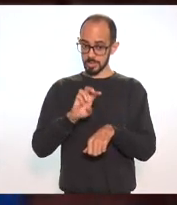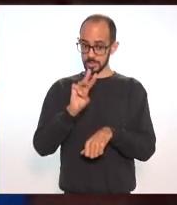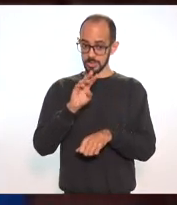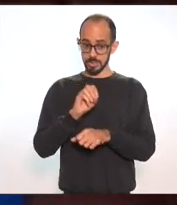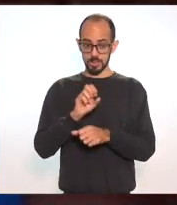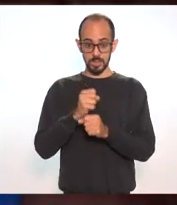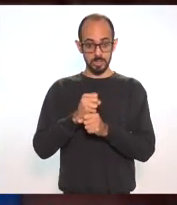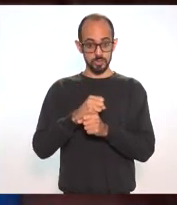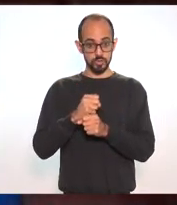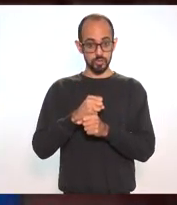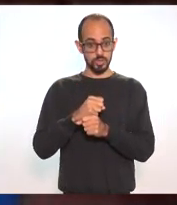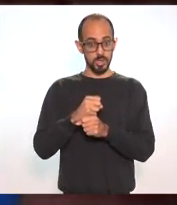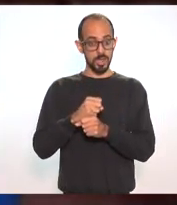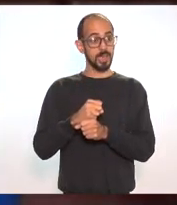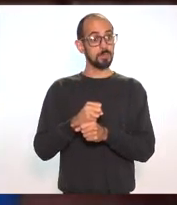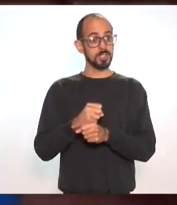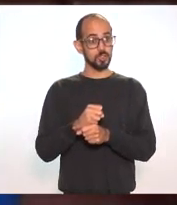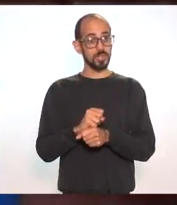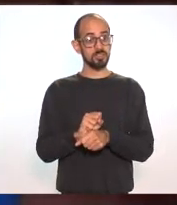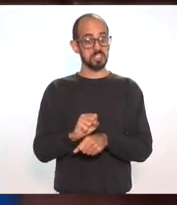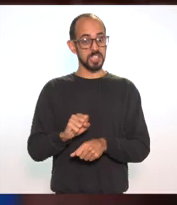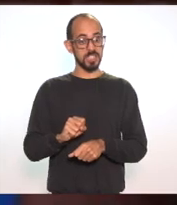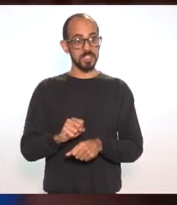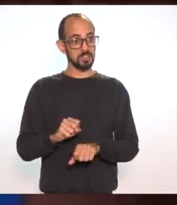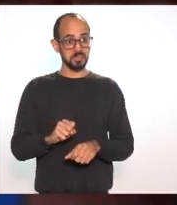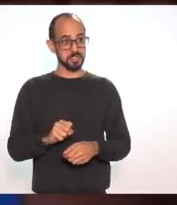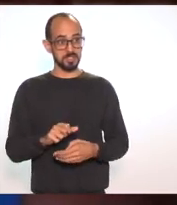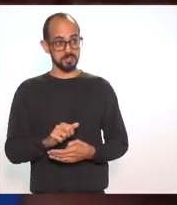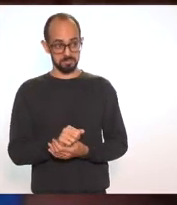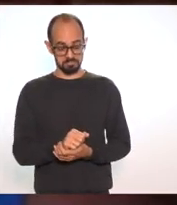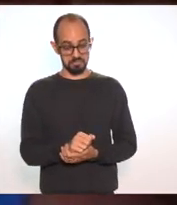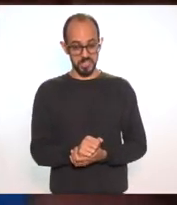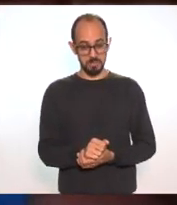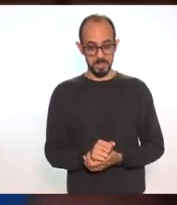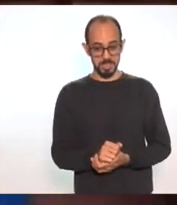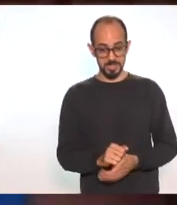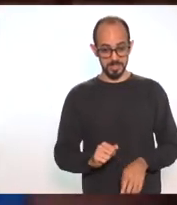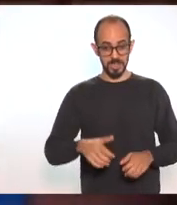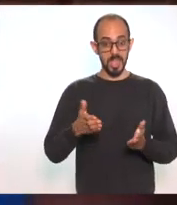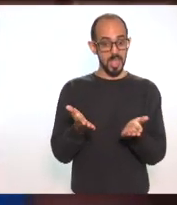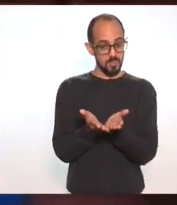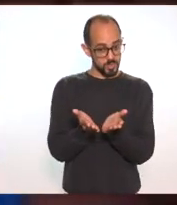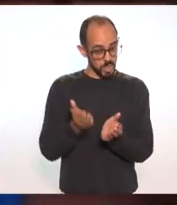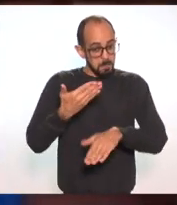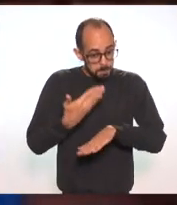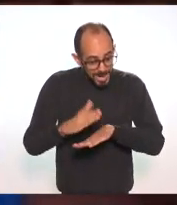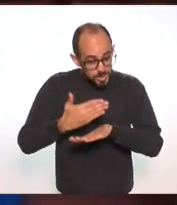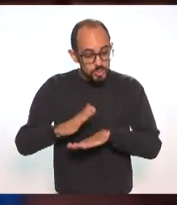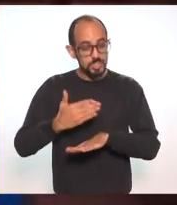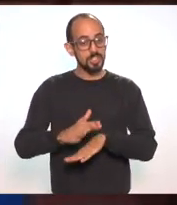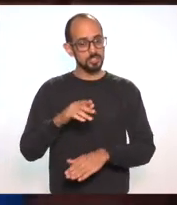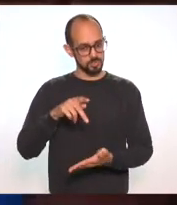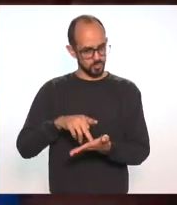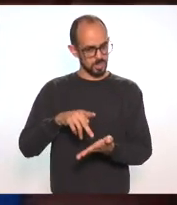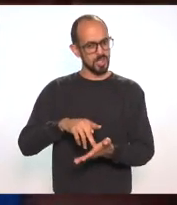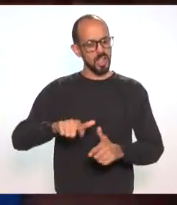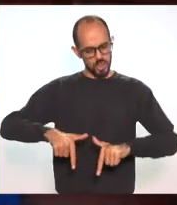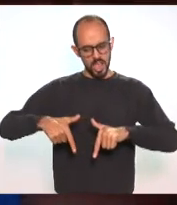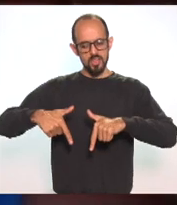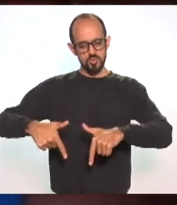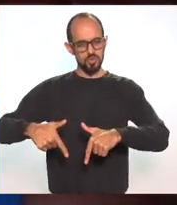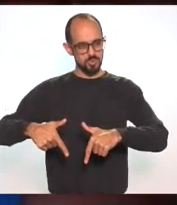32 anos nesse ano de 2021, evangélica praticante, atuante,